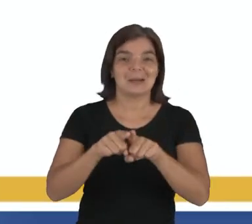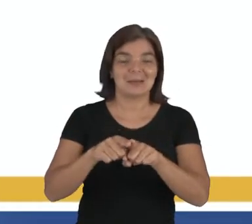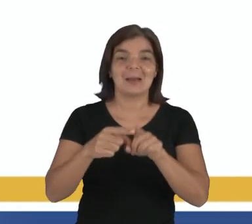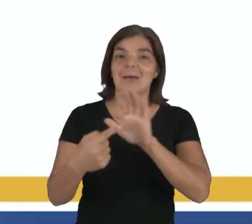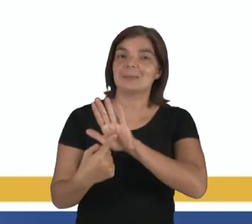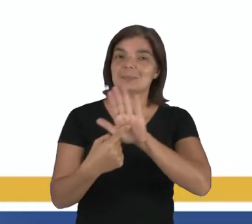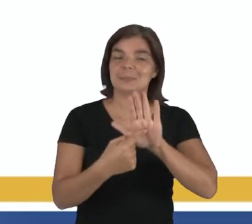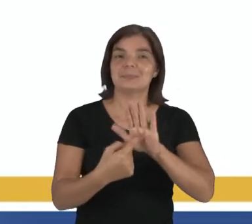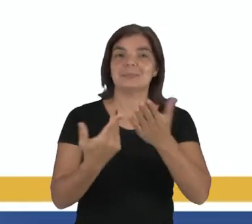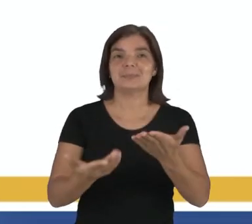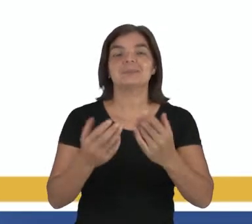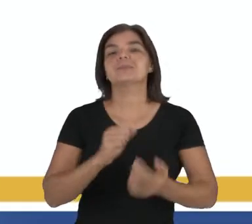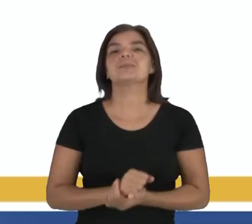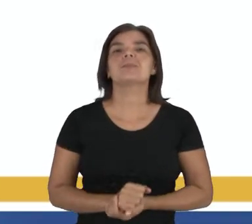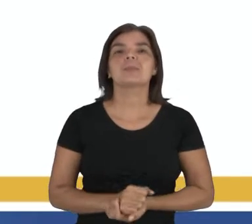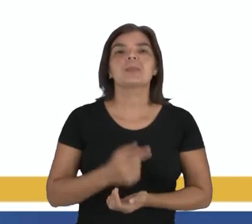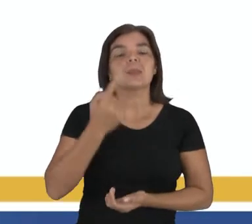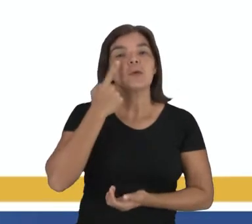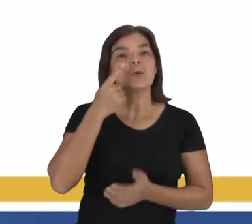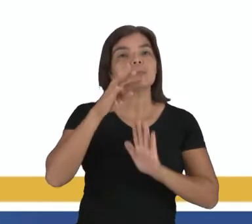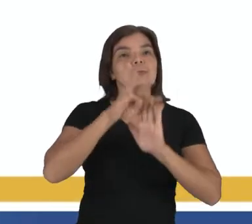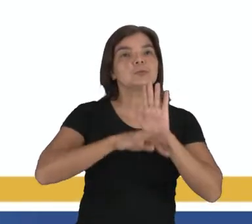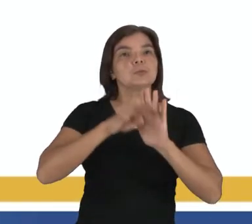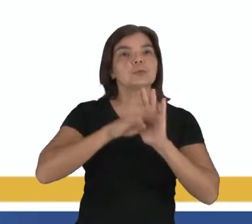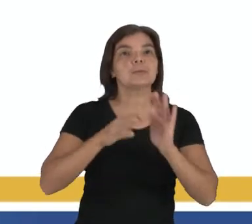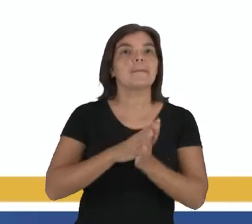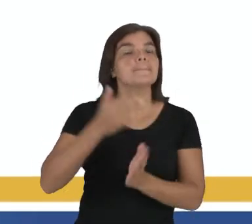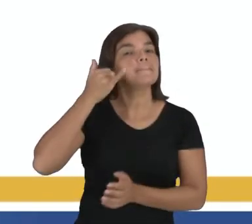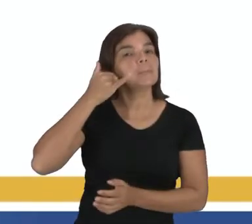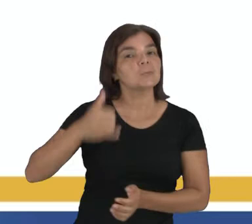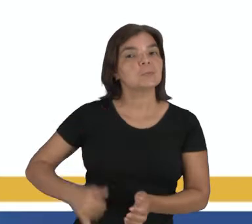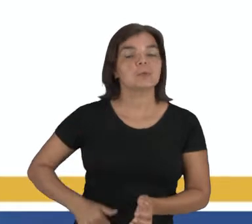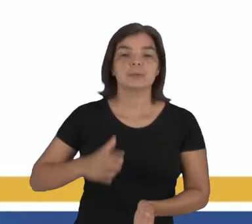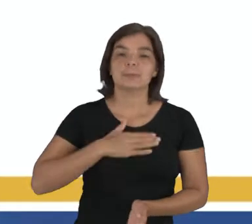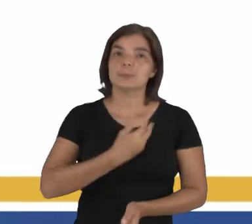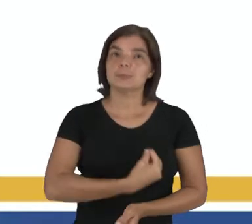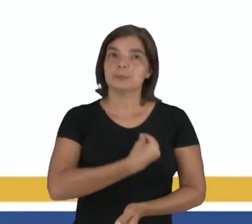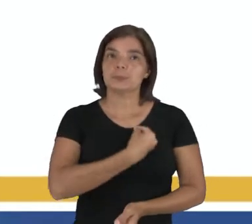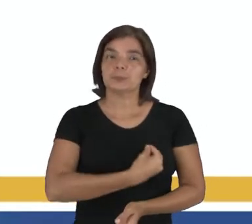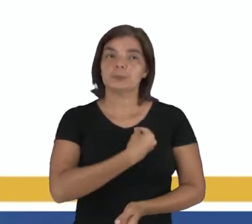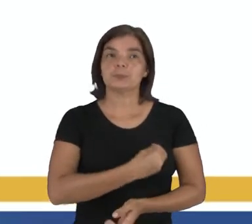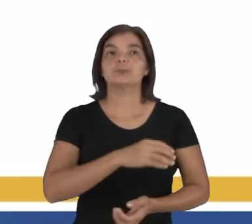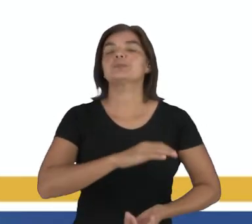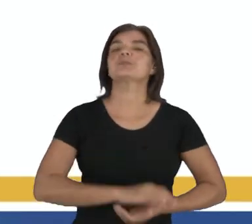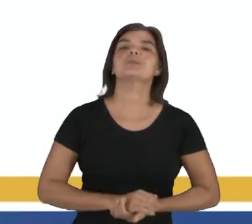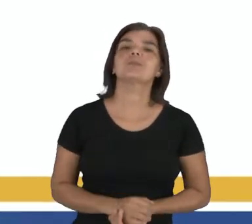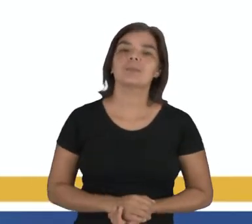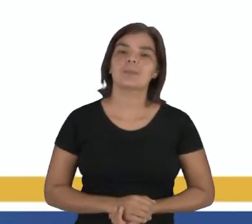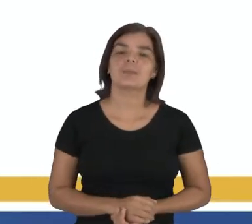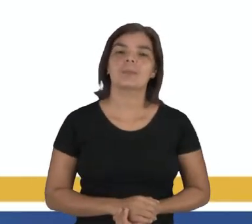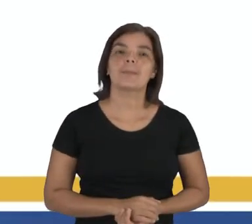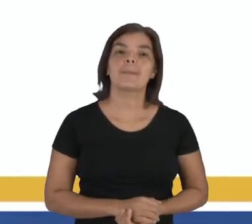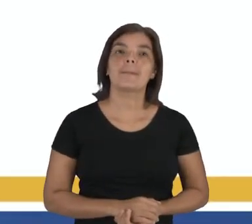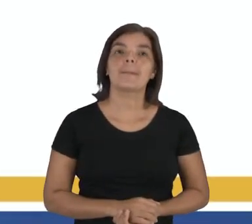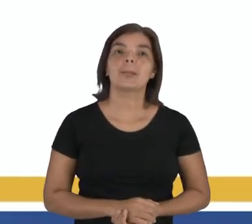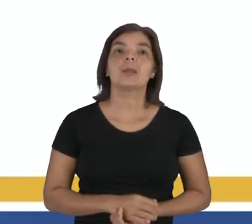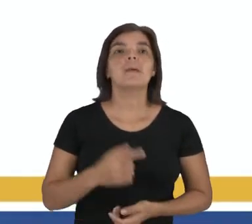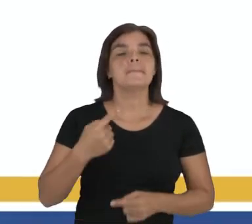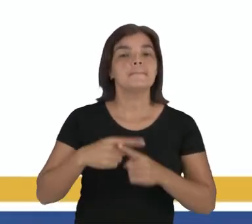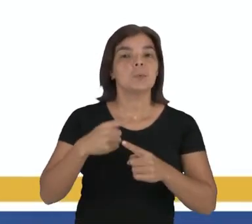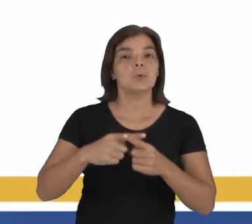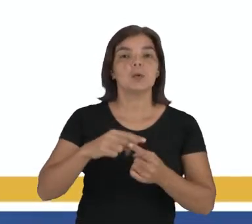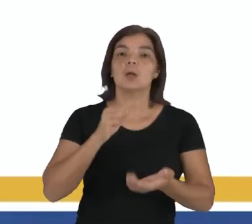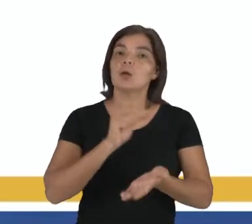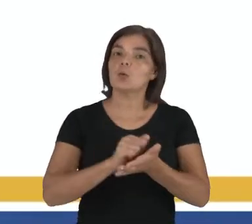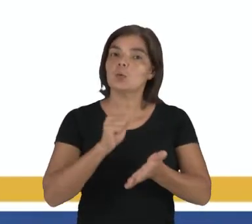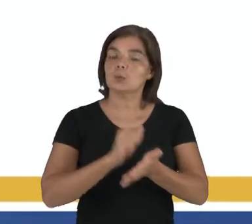problema apresentado. Vamos ao texto, Meu Celular, Minha Vida, do articulista Frei Beto, porque quem